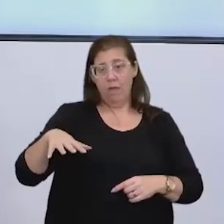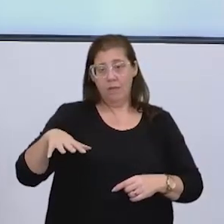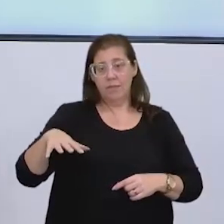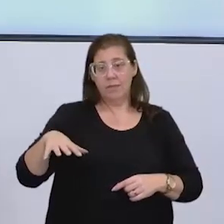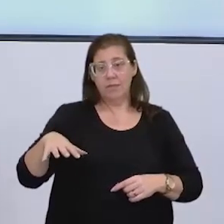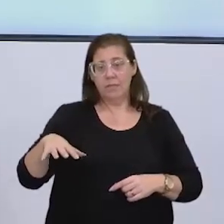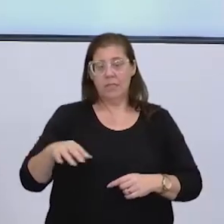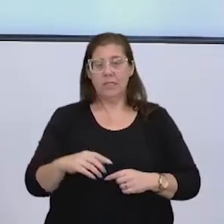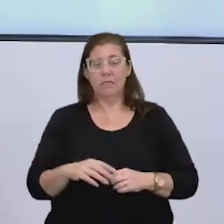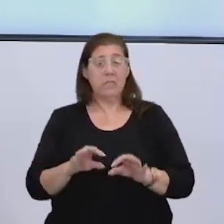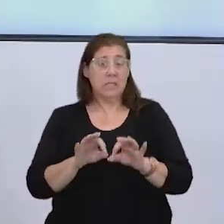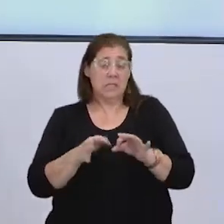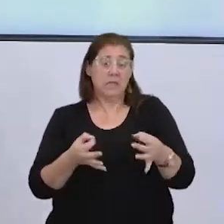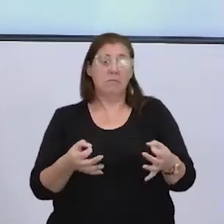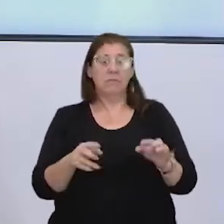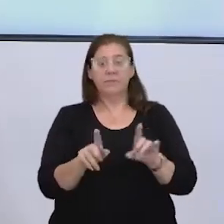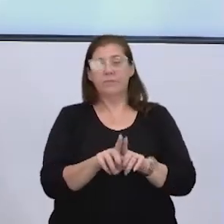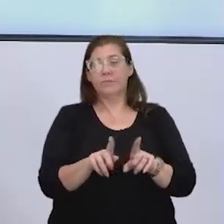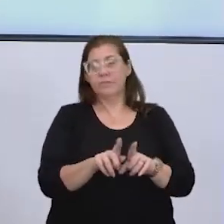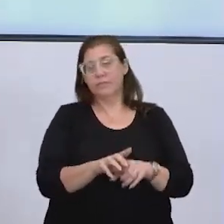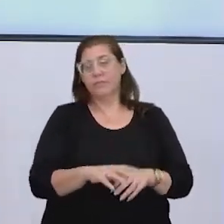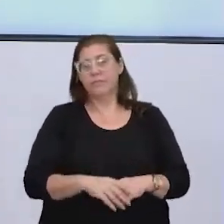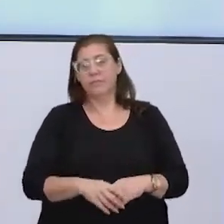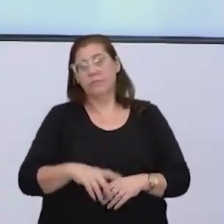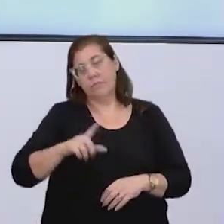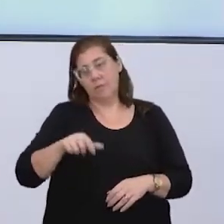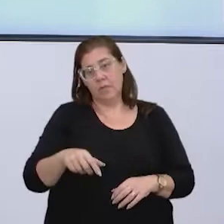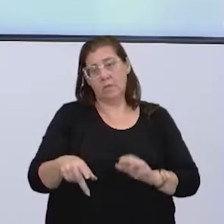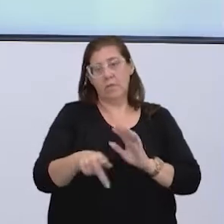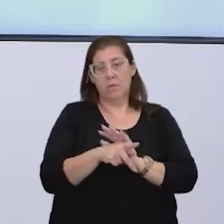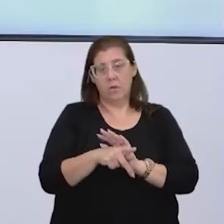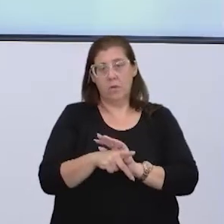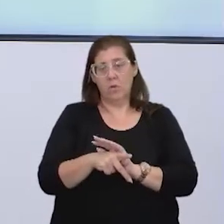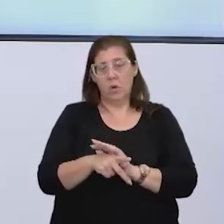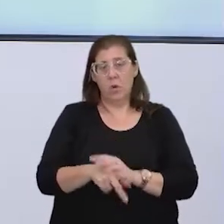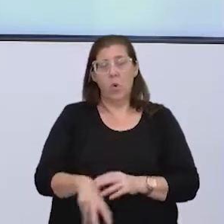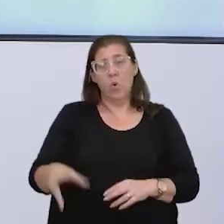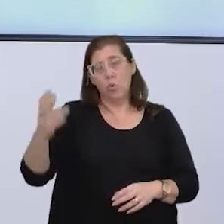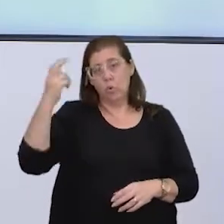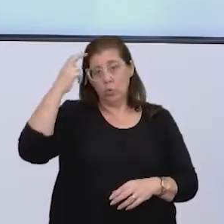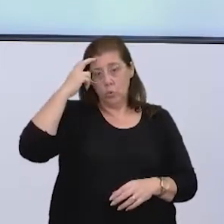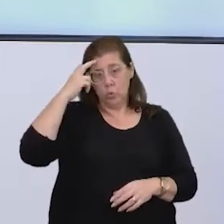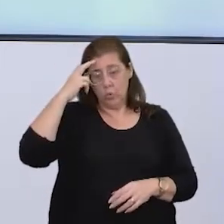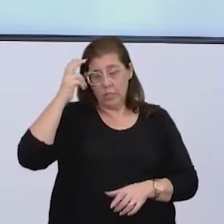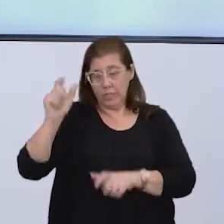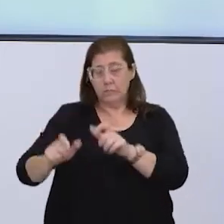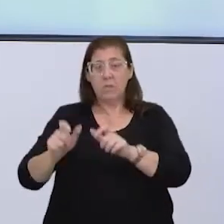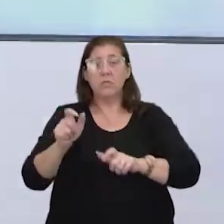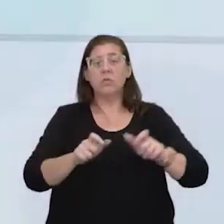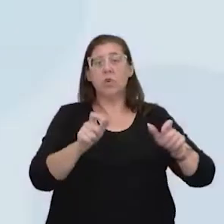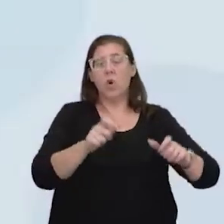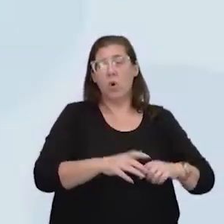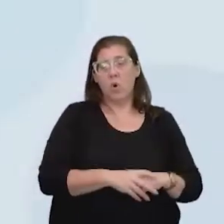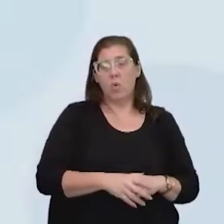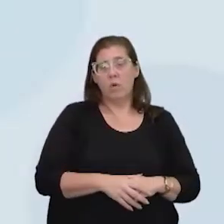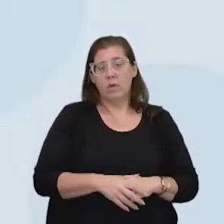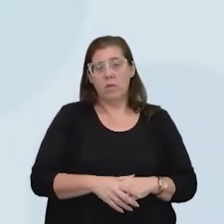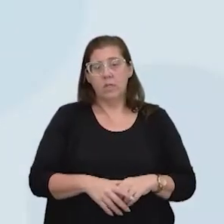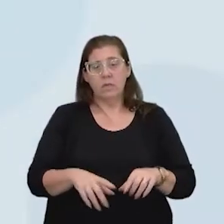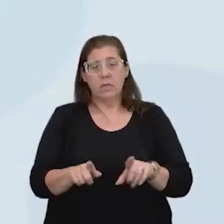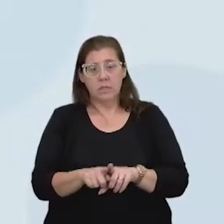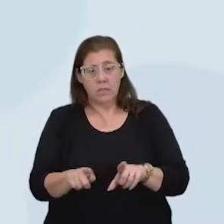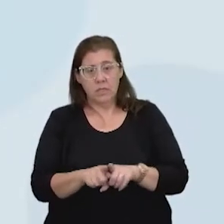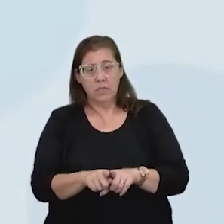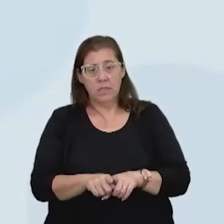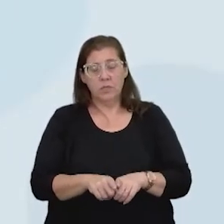tecnológicos, de produtos até mais simples. E isso é a questão da cultura de massa. E isso não só no aspecto de praticidade, mas no